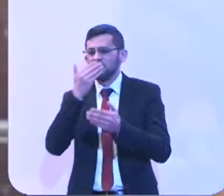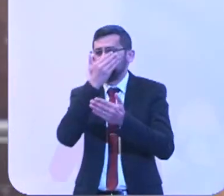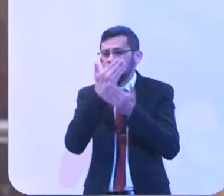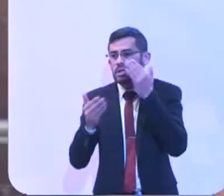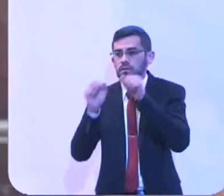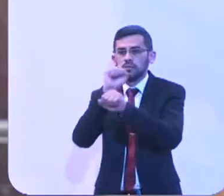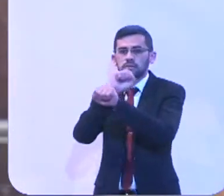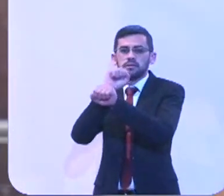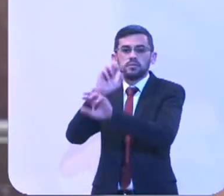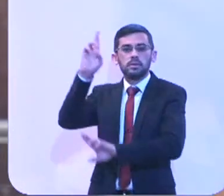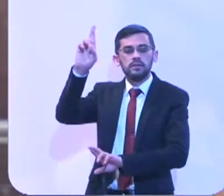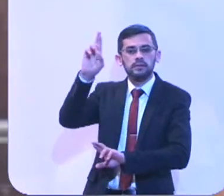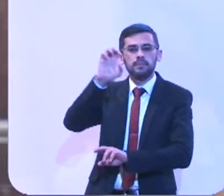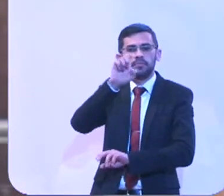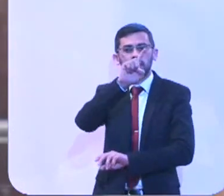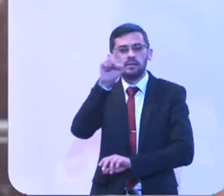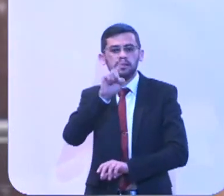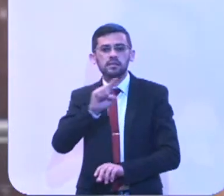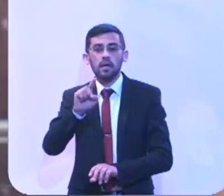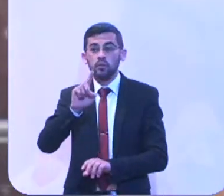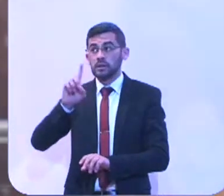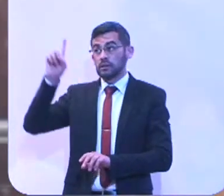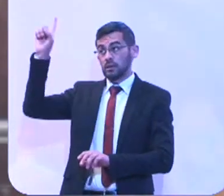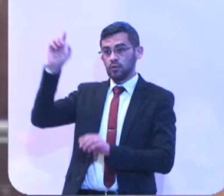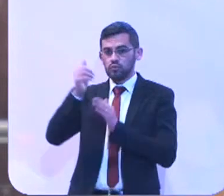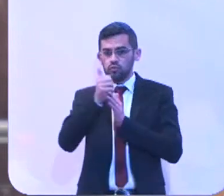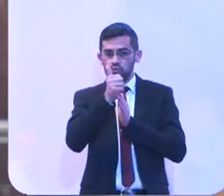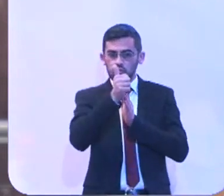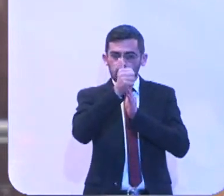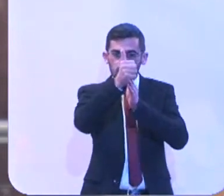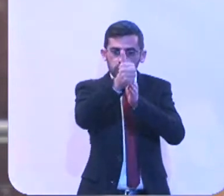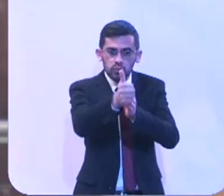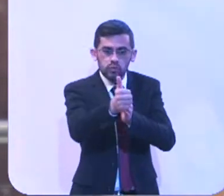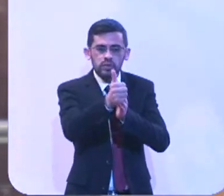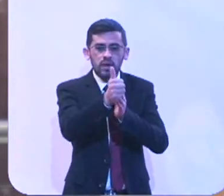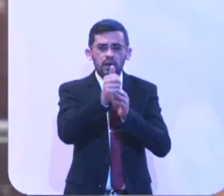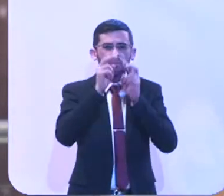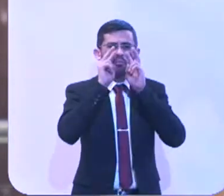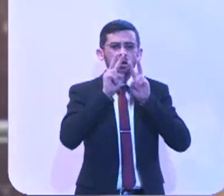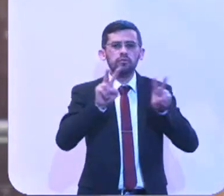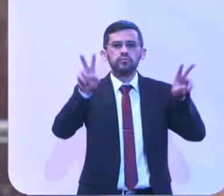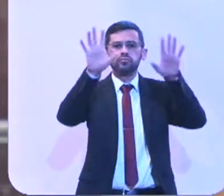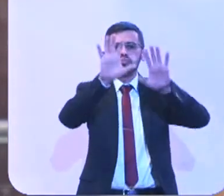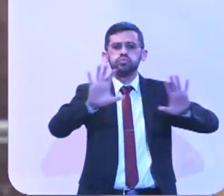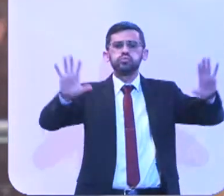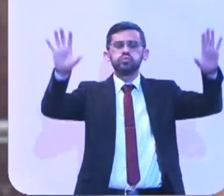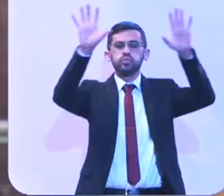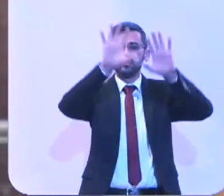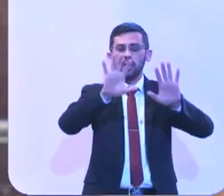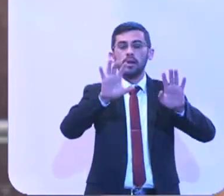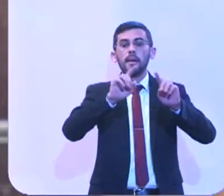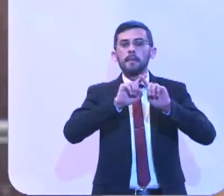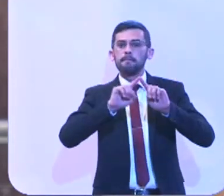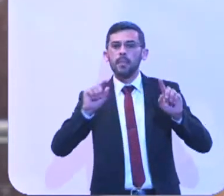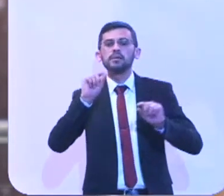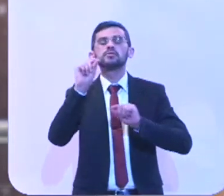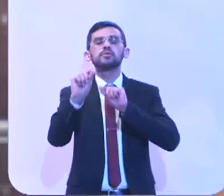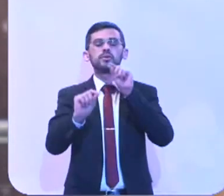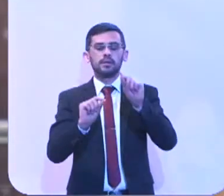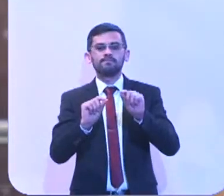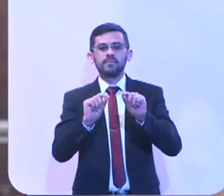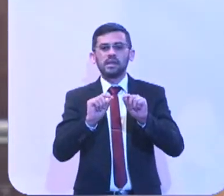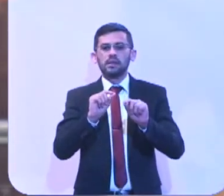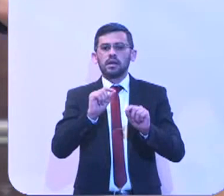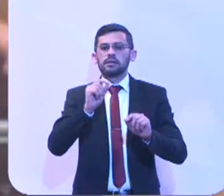esperança. Ezequiel é levado por Deus a uma visão, eu digo que não era apenas uma visão, porque